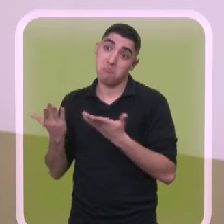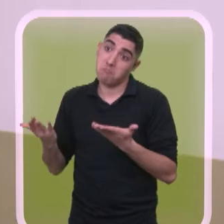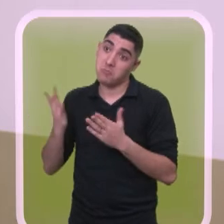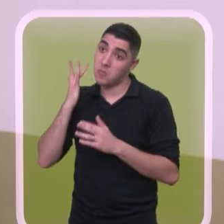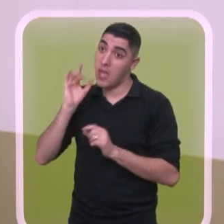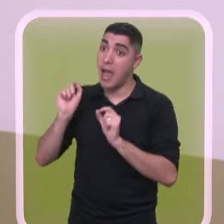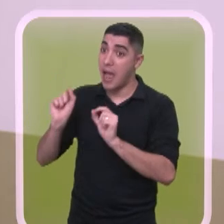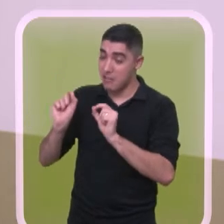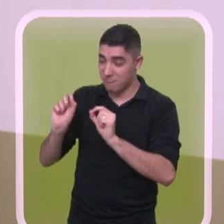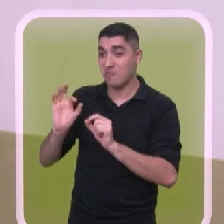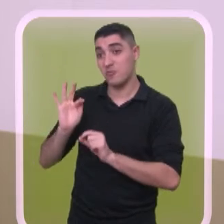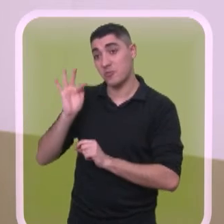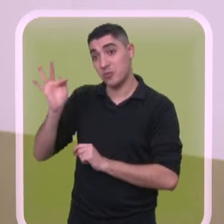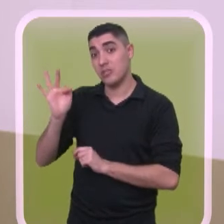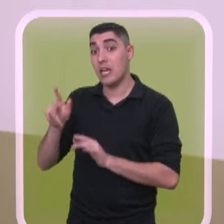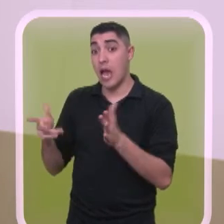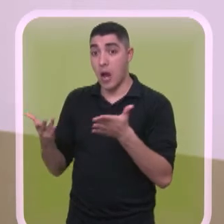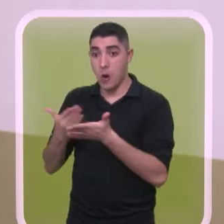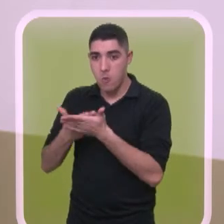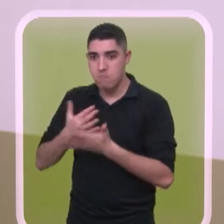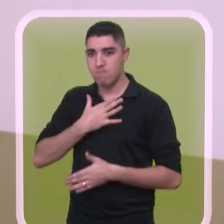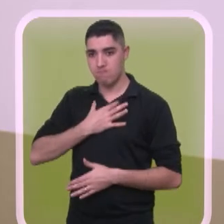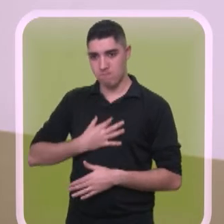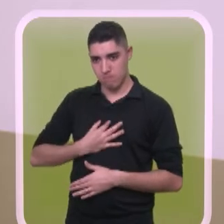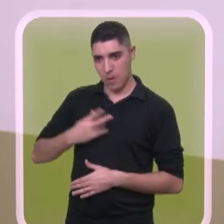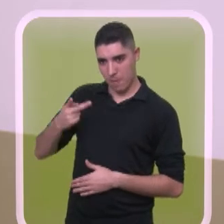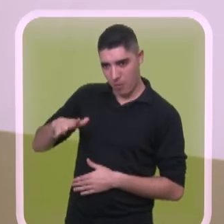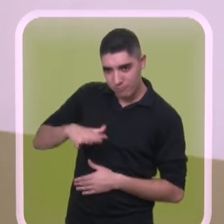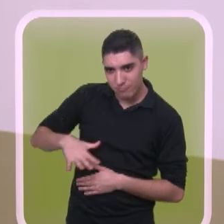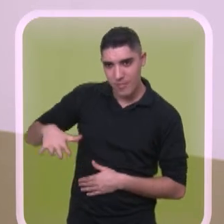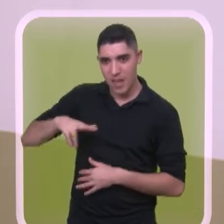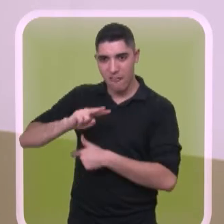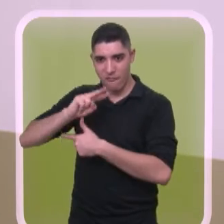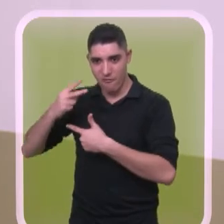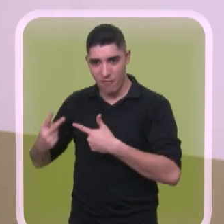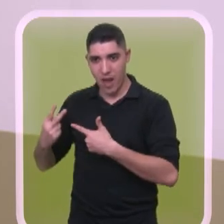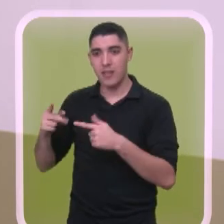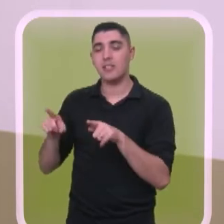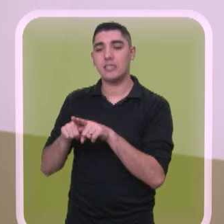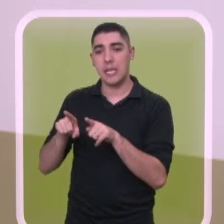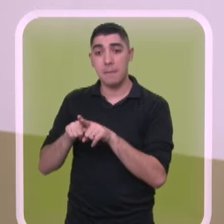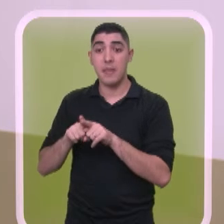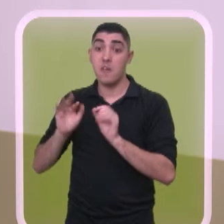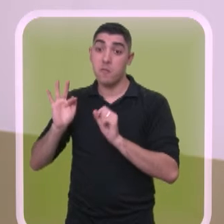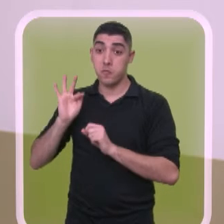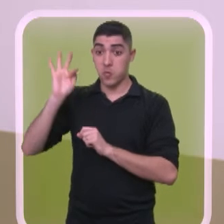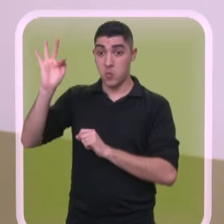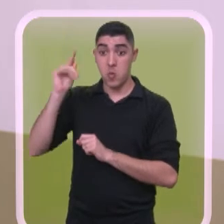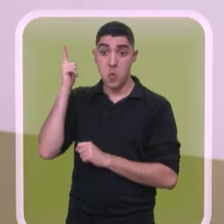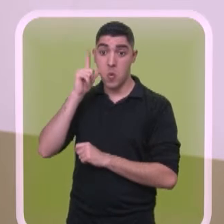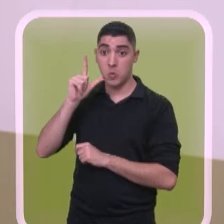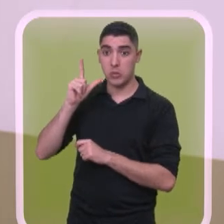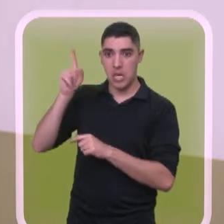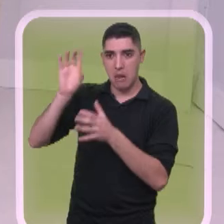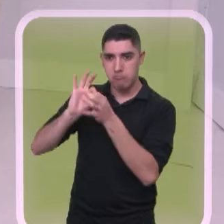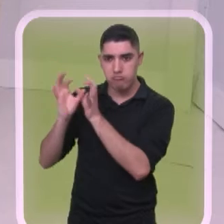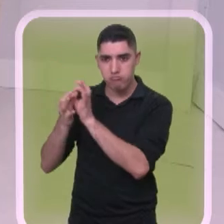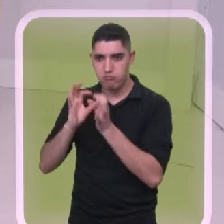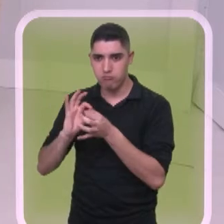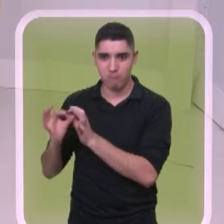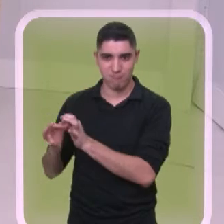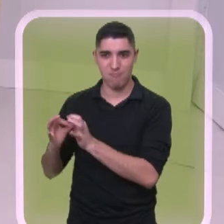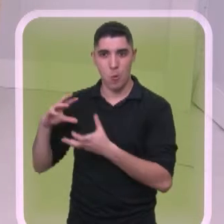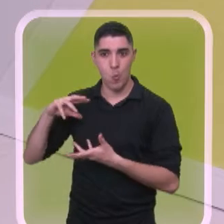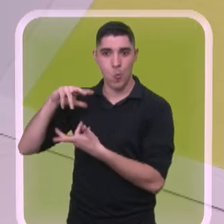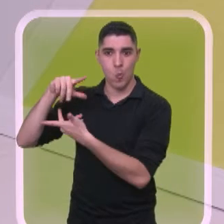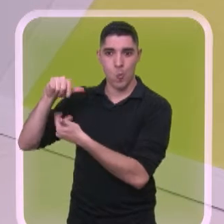essa medalha aqui no comecinho, né, a medalha de jogos regionais, de jogos abertos do interior, para no futuro chegar numa medalha olímpica. É verdade,